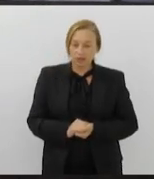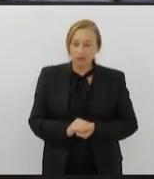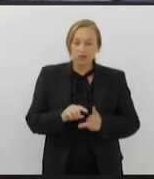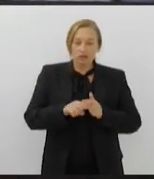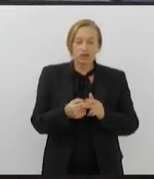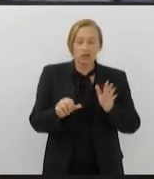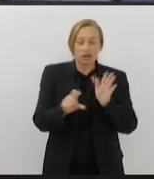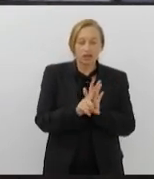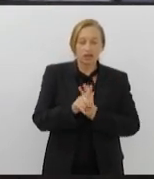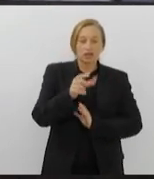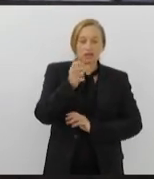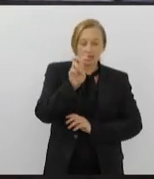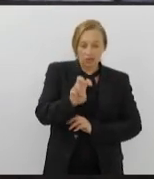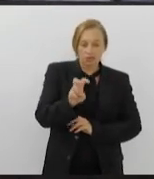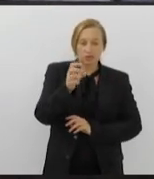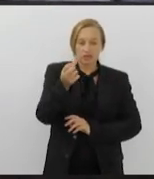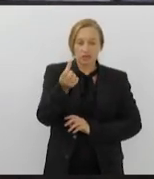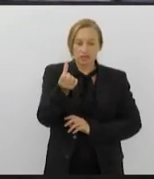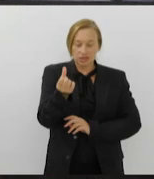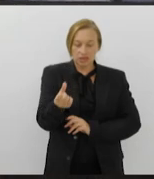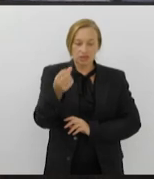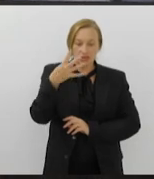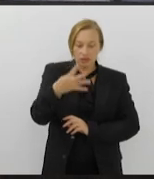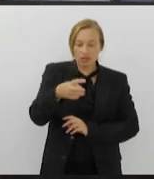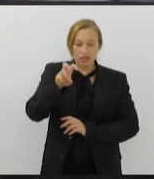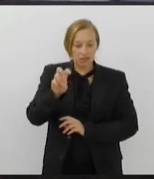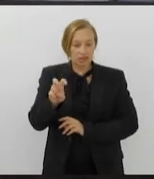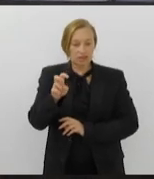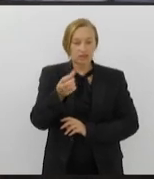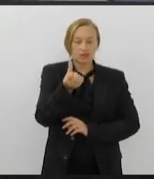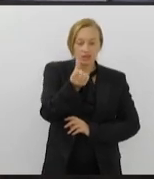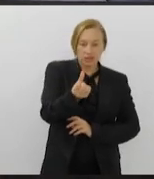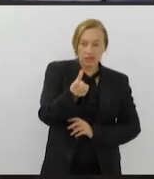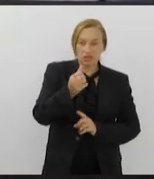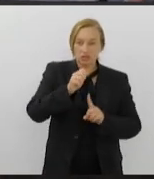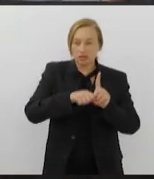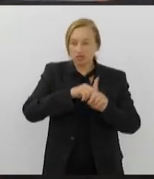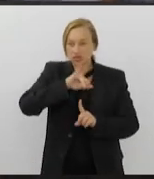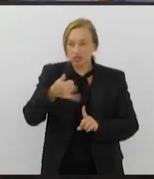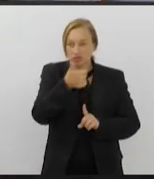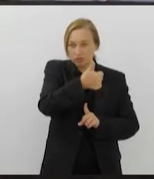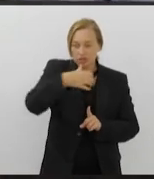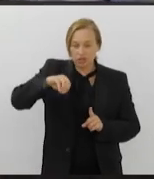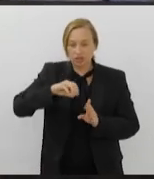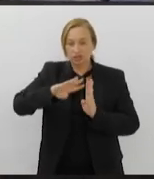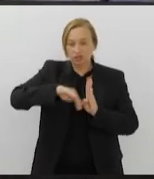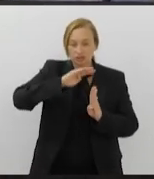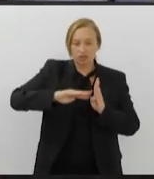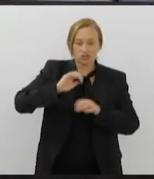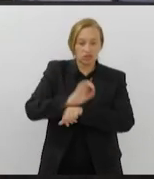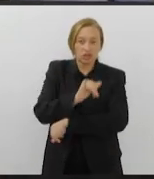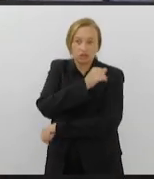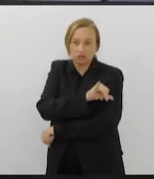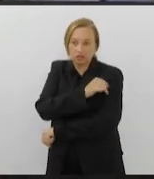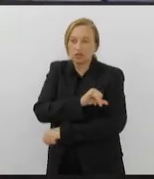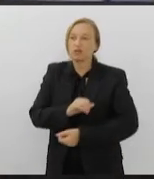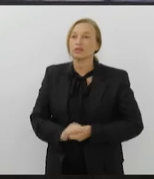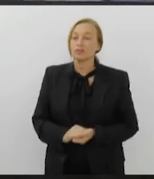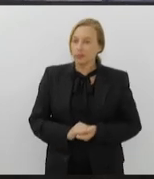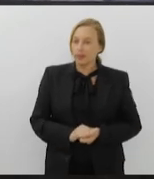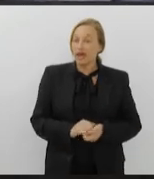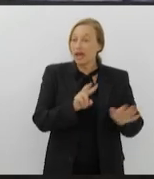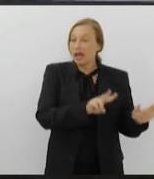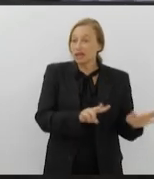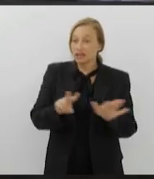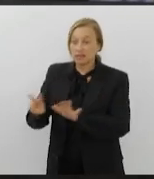número 5.645, de 6 de janeiro de 2010, incluindo no calendário oficial do Estado do Rio de Janeiro a